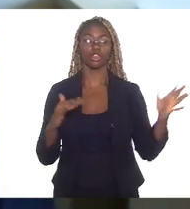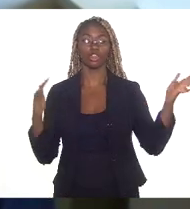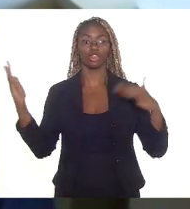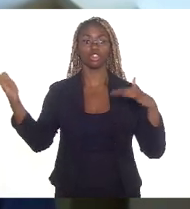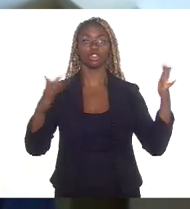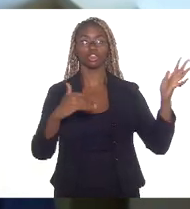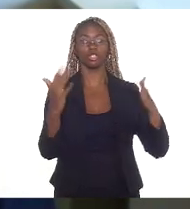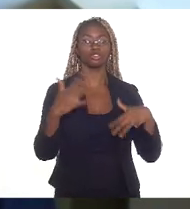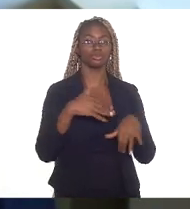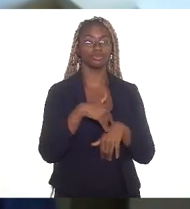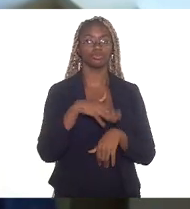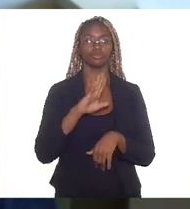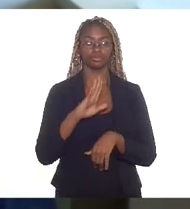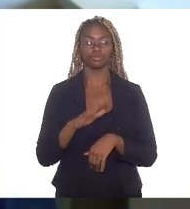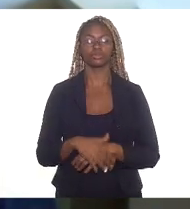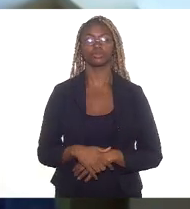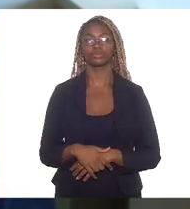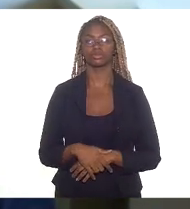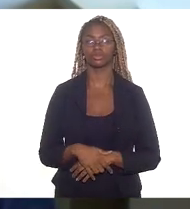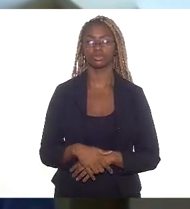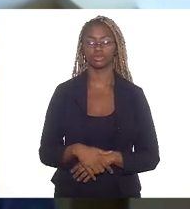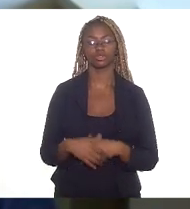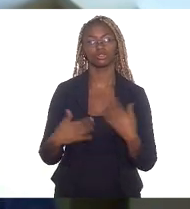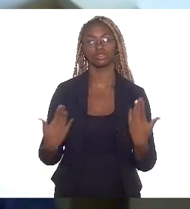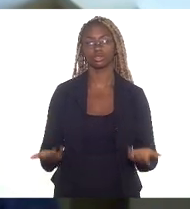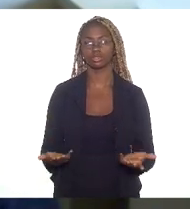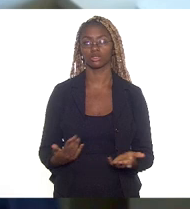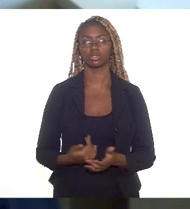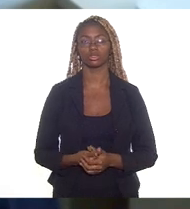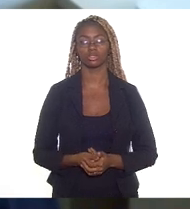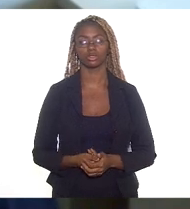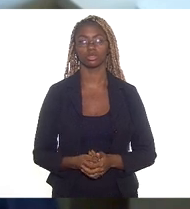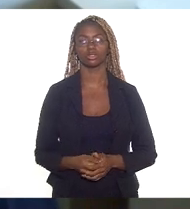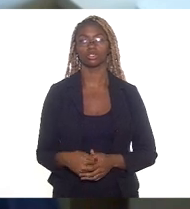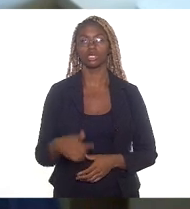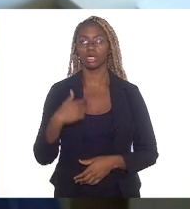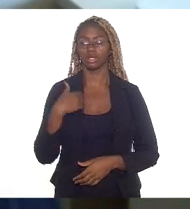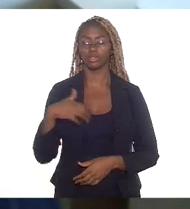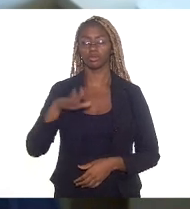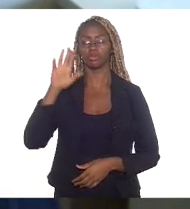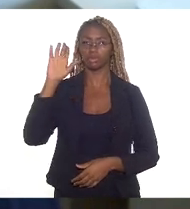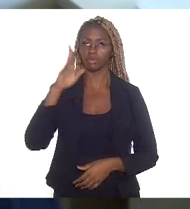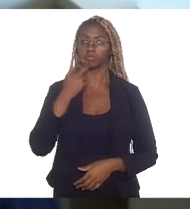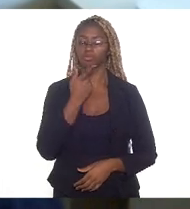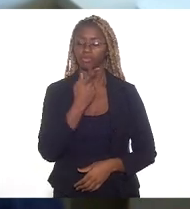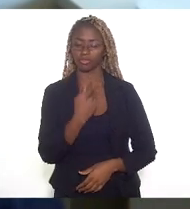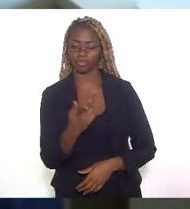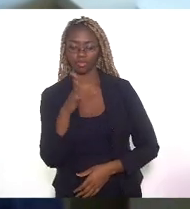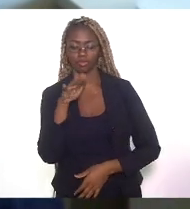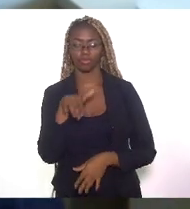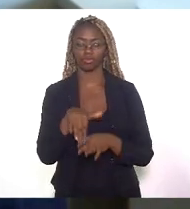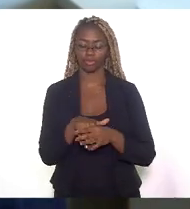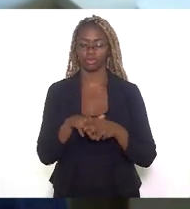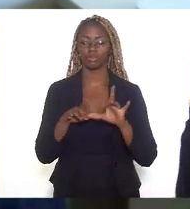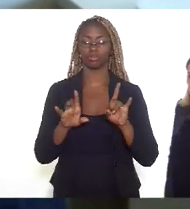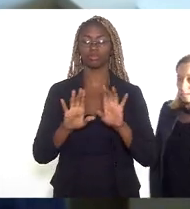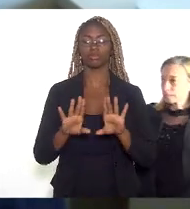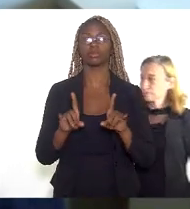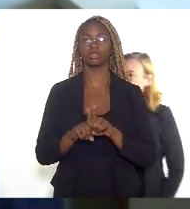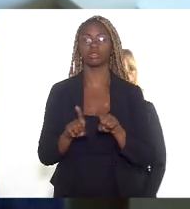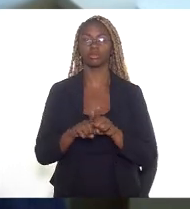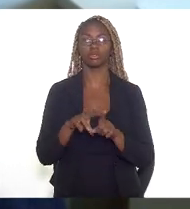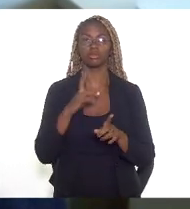em tremenda deficiência. Então, eu pedi para fazer a declaração de voto, para declarar o meu apoio integral ao